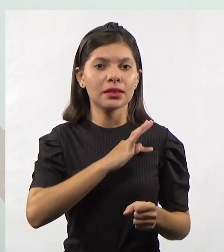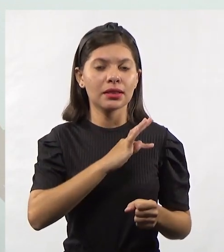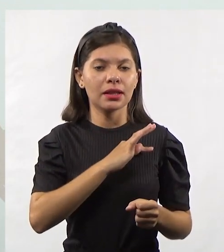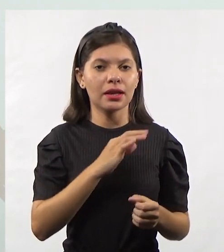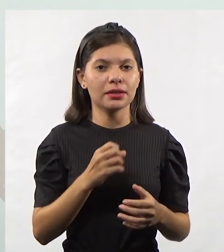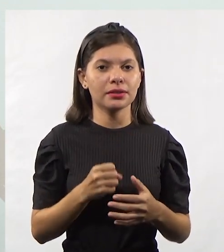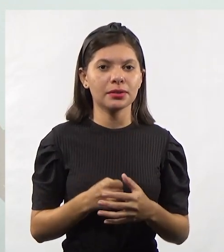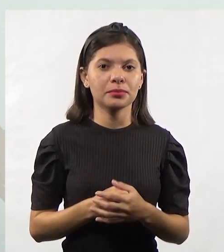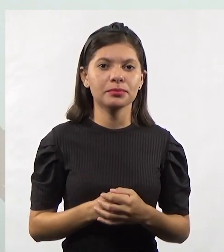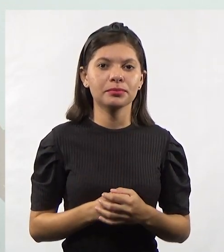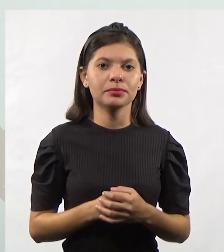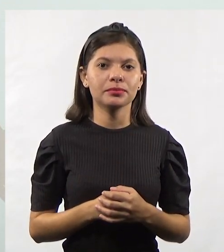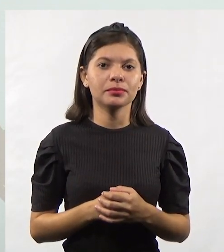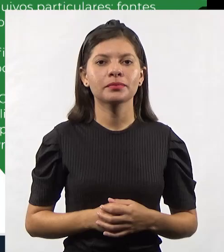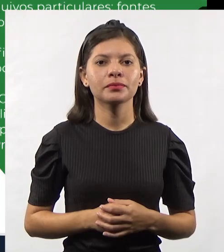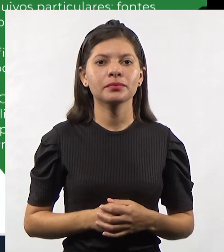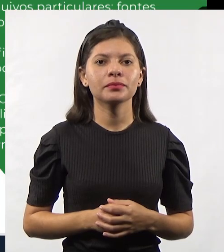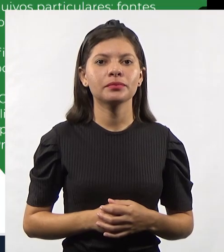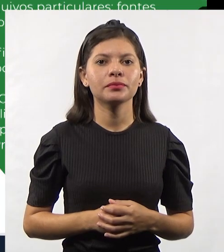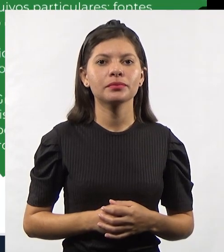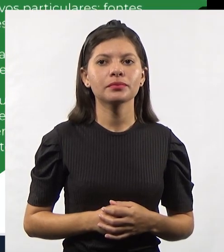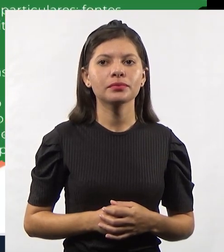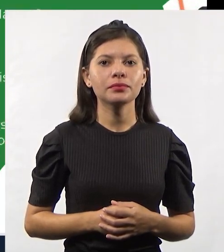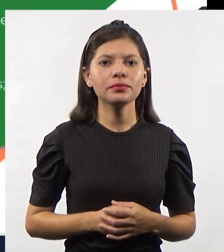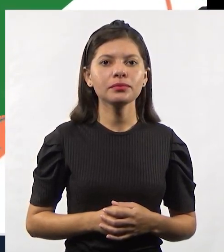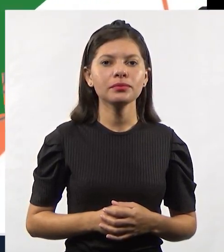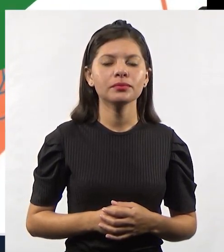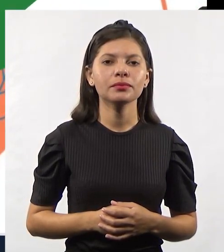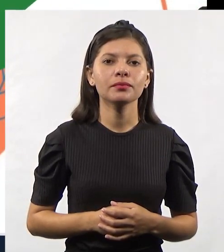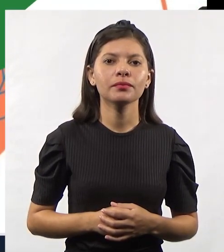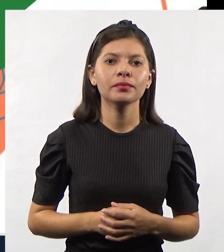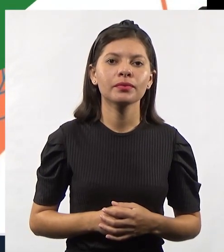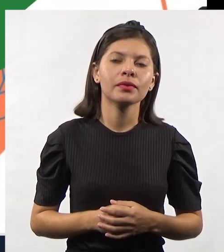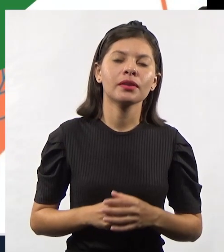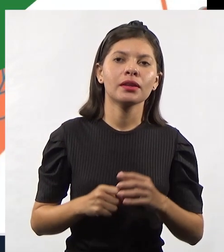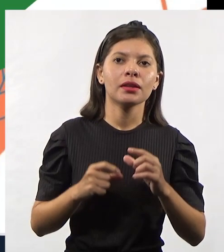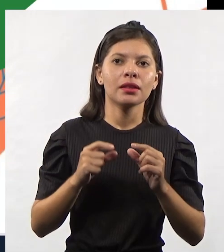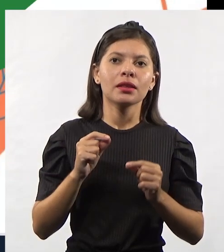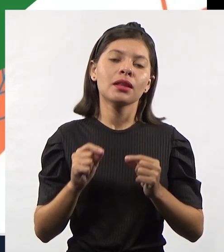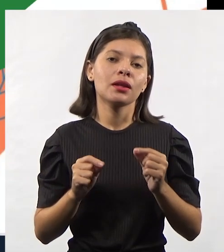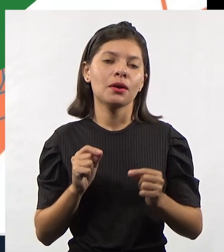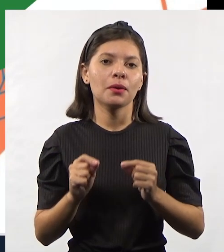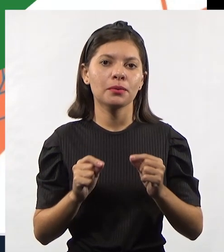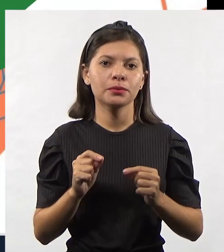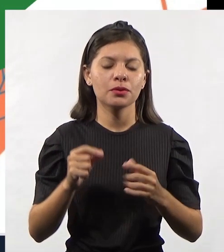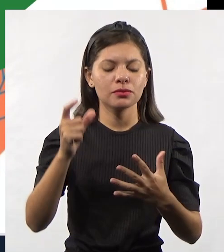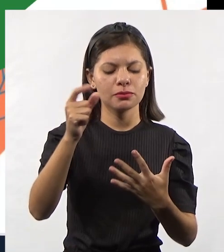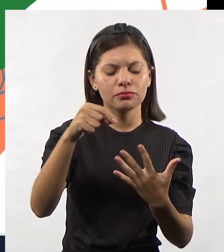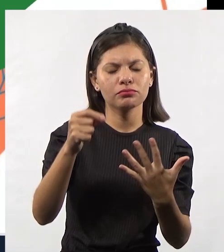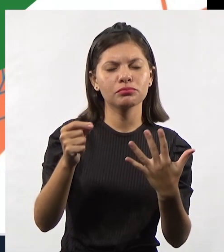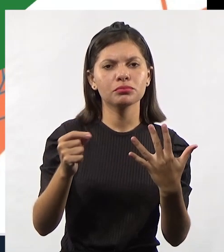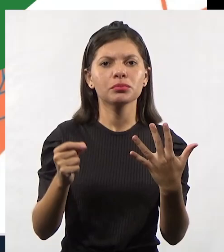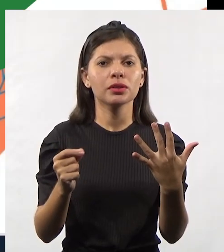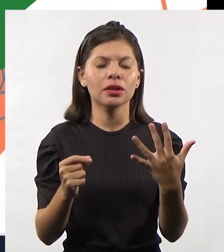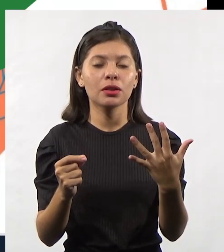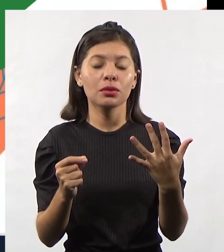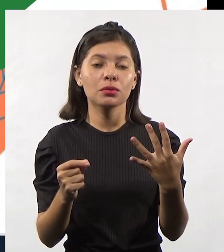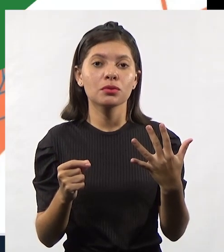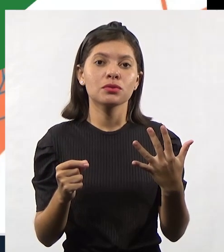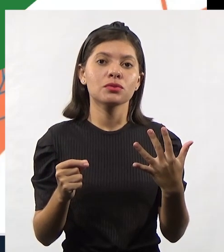outras vamos ver aqui quais são as nossas técnicas as nossas os nossos instrumentos então a gente já falou da observação